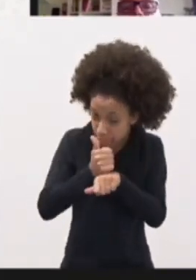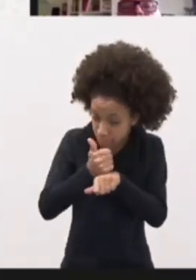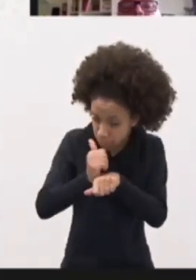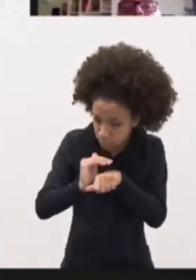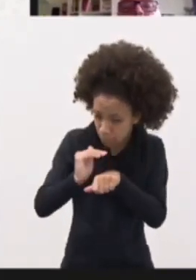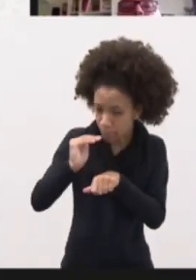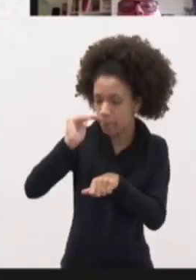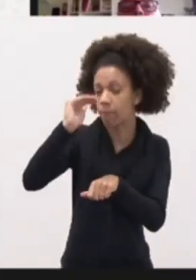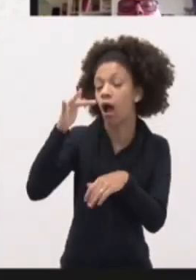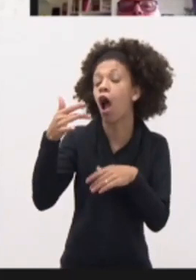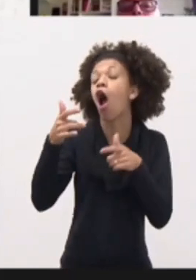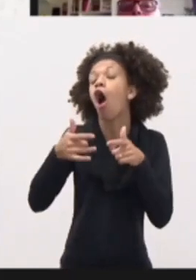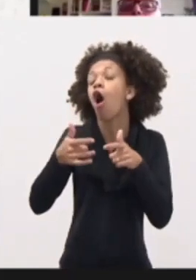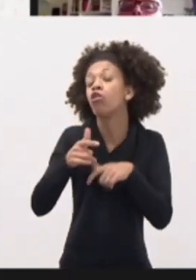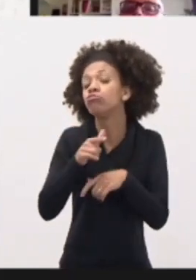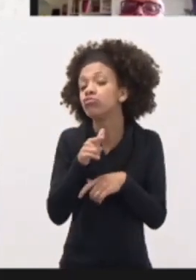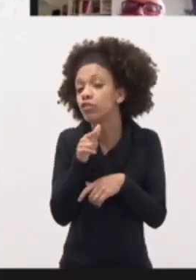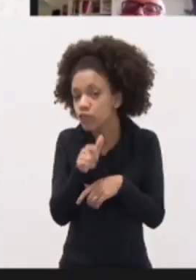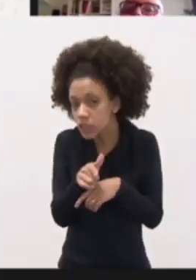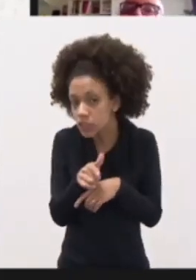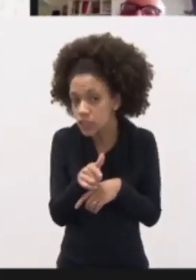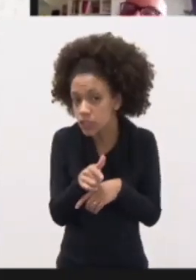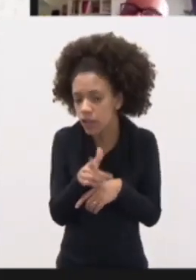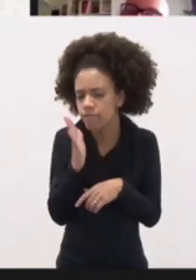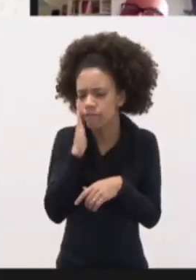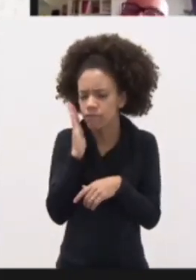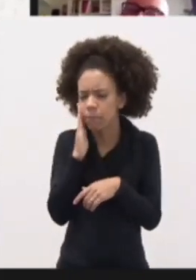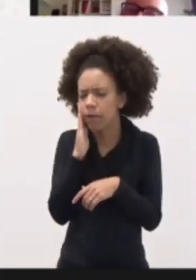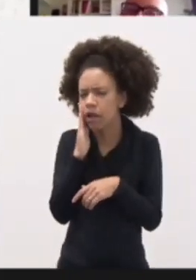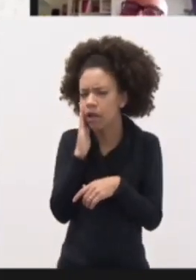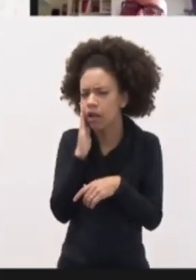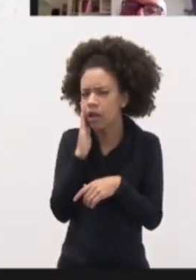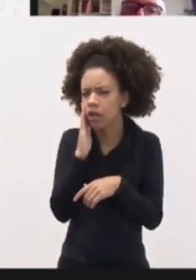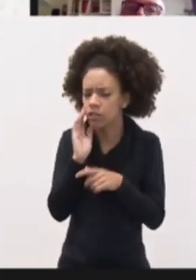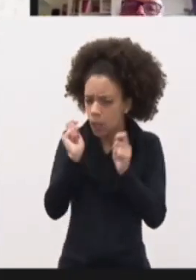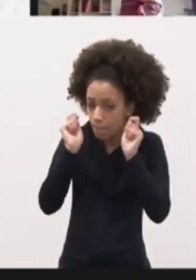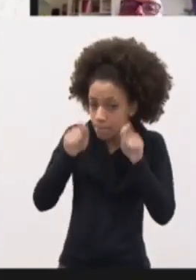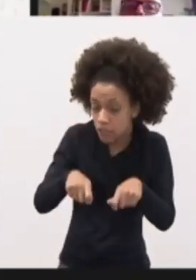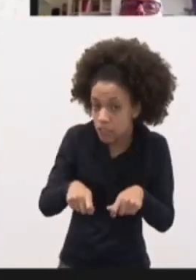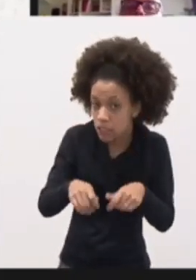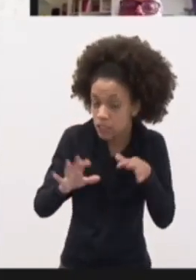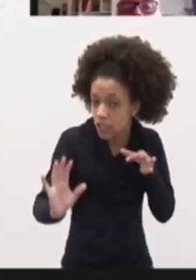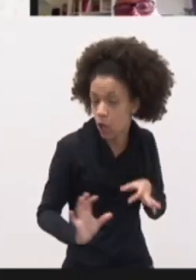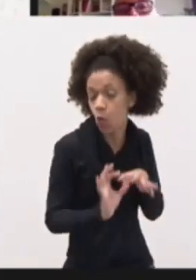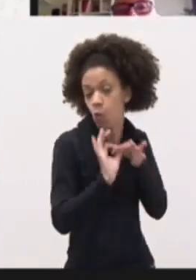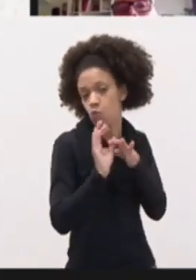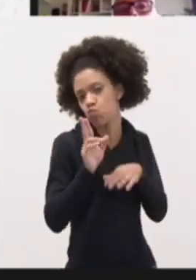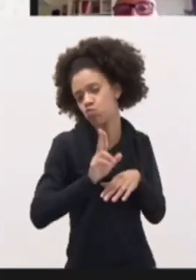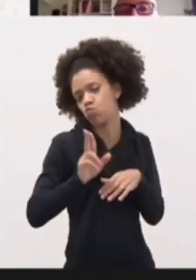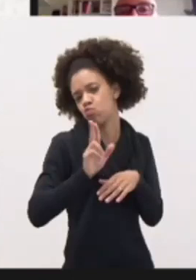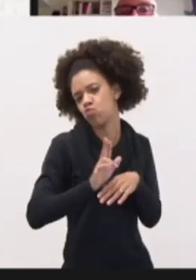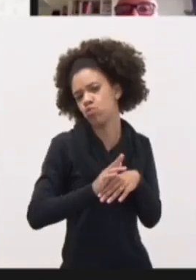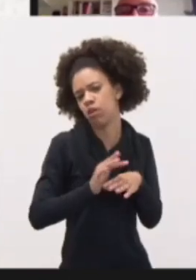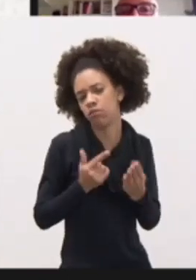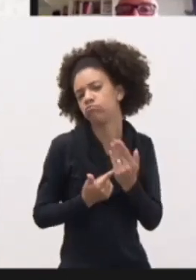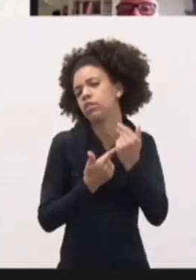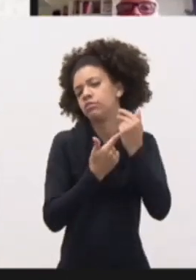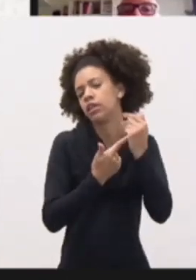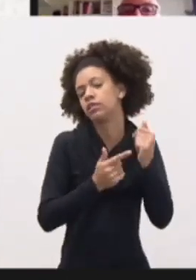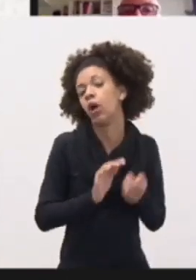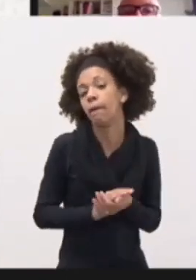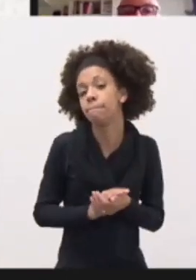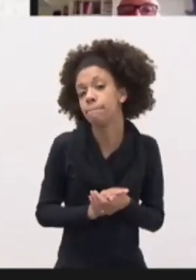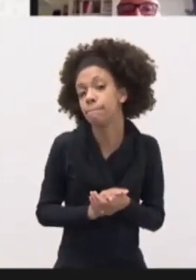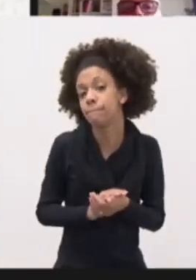onde aqui você vai ver competências relacionadas ao a usar as tecnologias para garantir